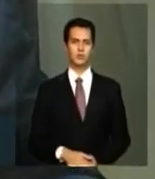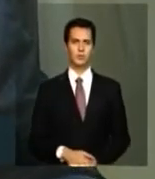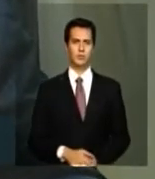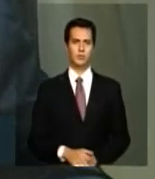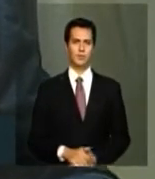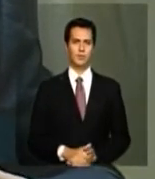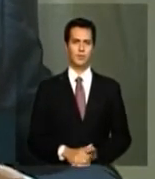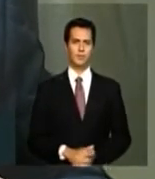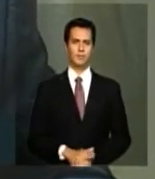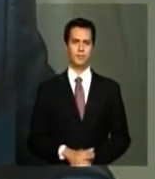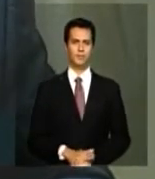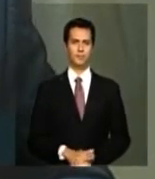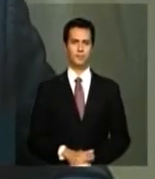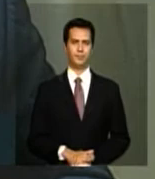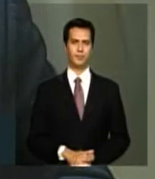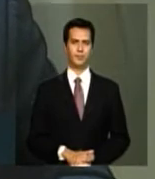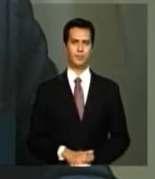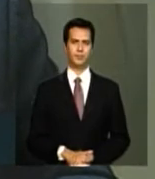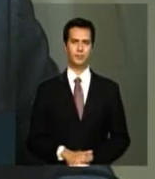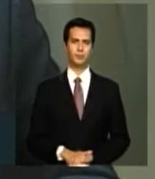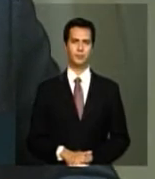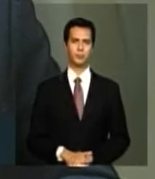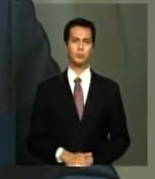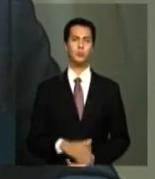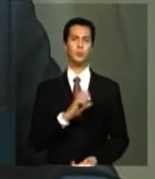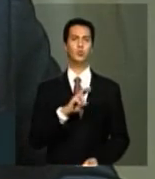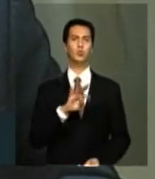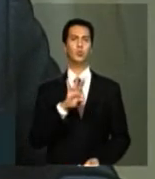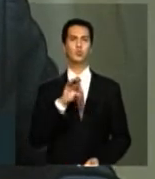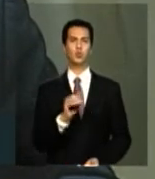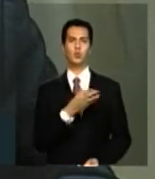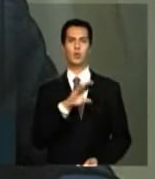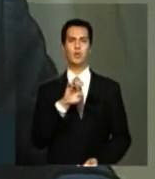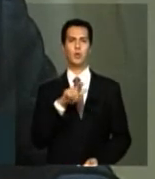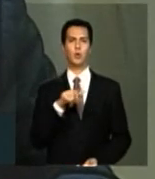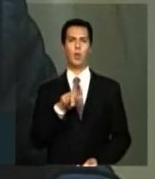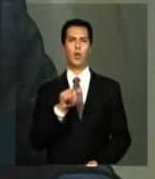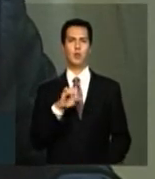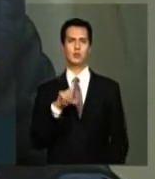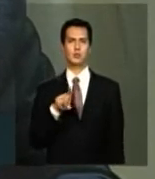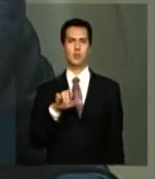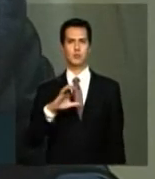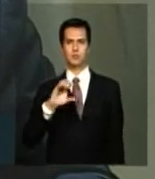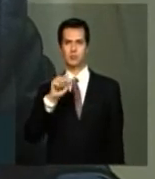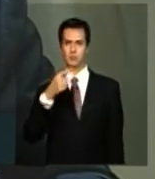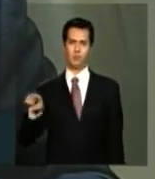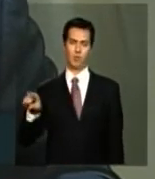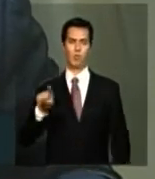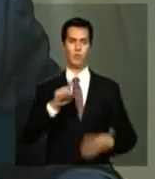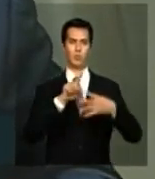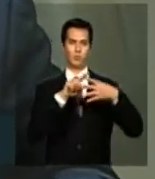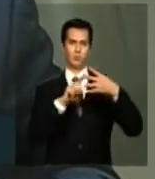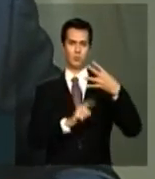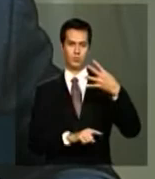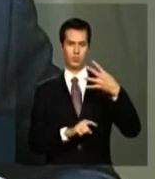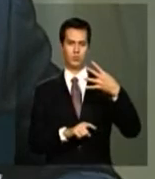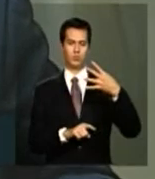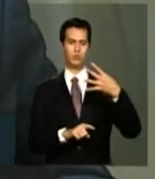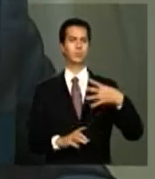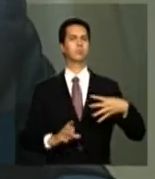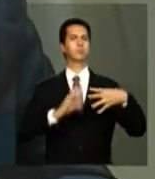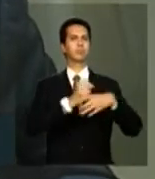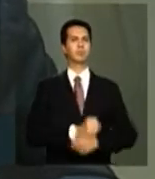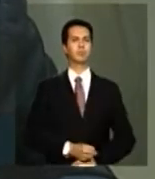equ o custo de equalização para esses quatro itens que Eu mencionei agora está estimado